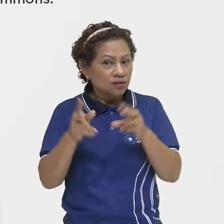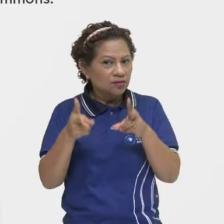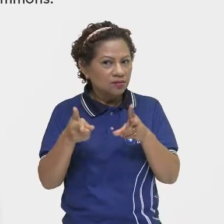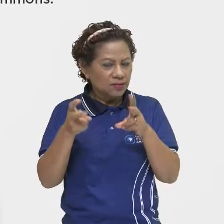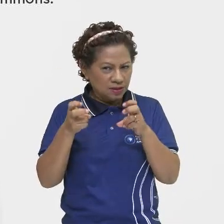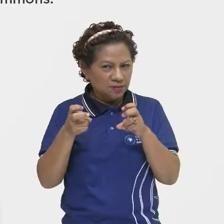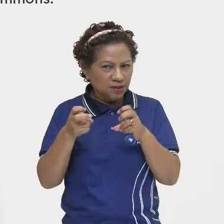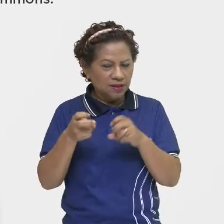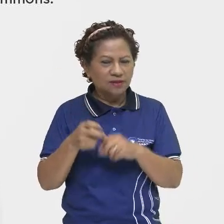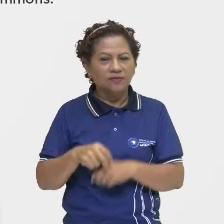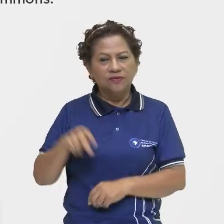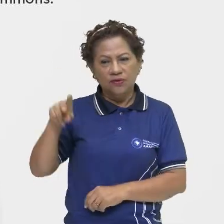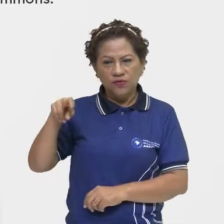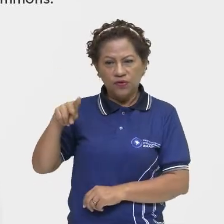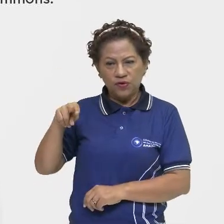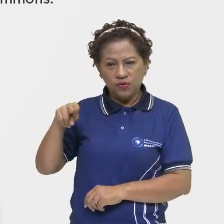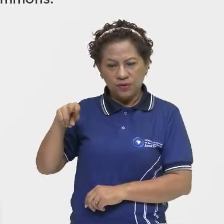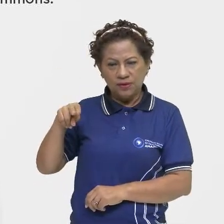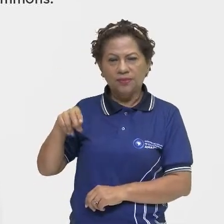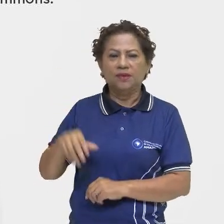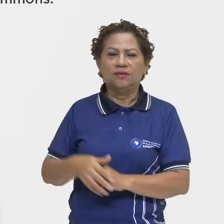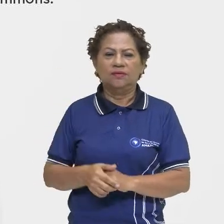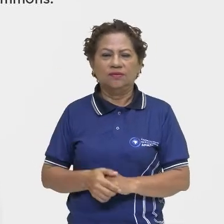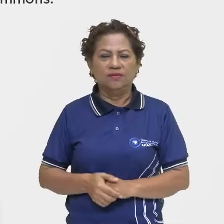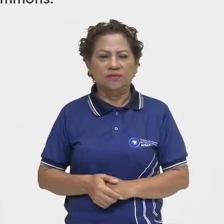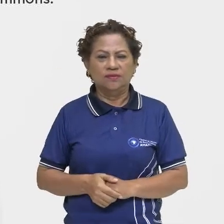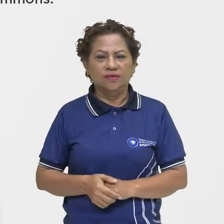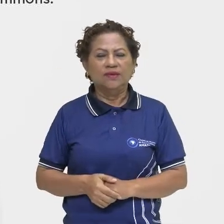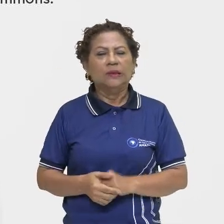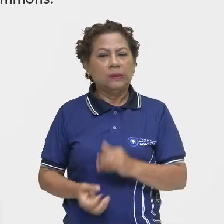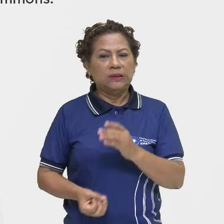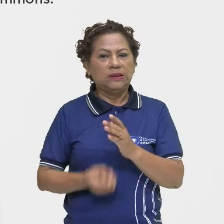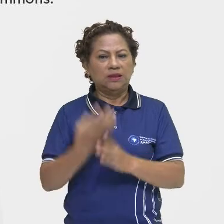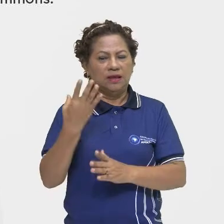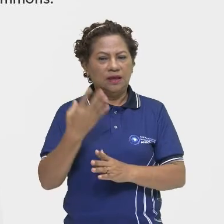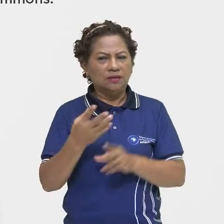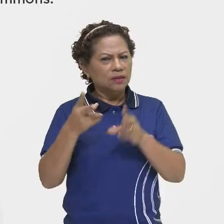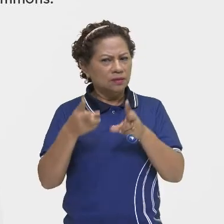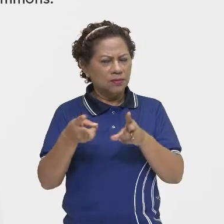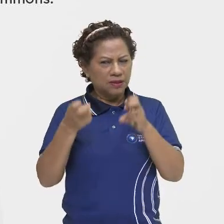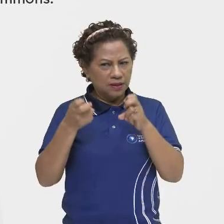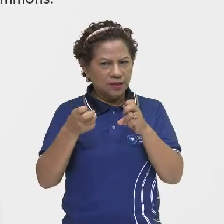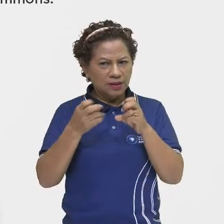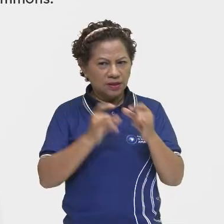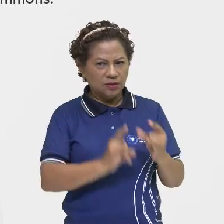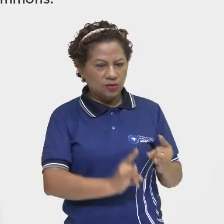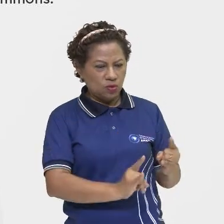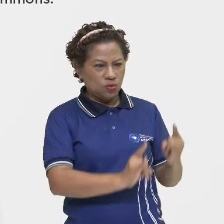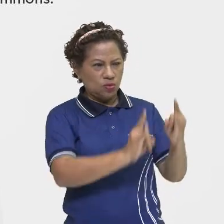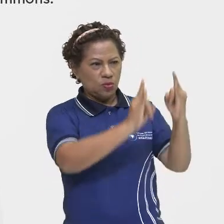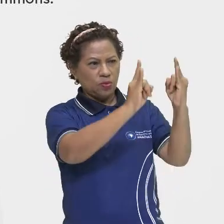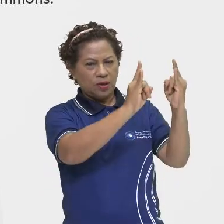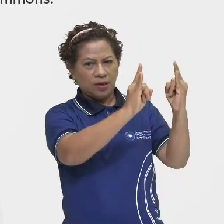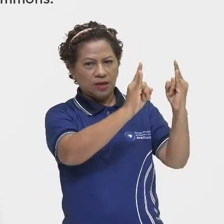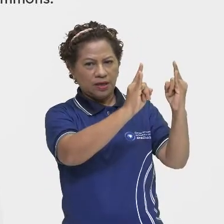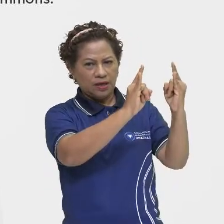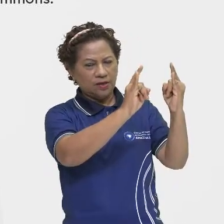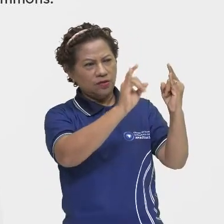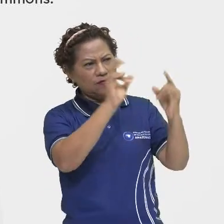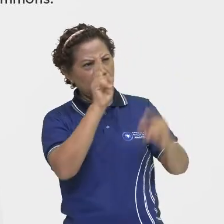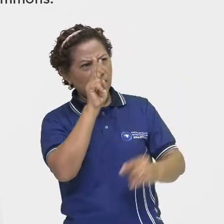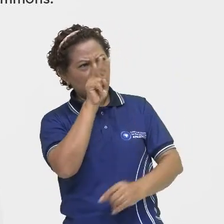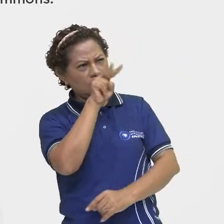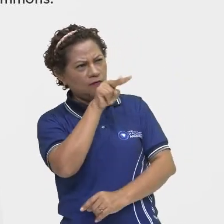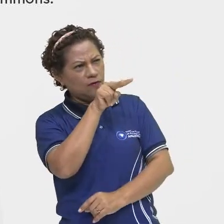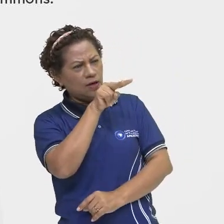gêmeos, certo? A gente percebe que essa obra é feita num muro de um prédio. Agora vocês pensam